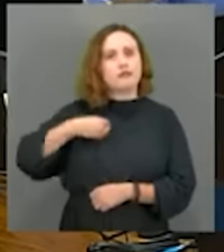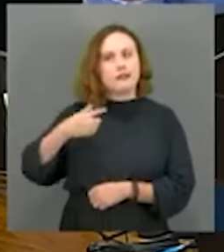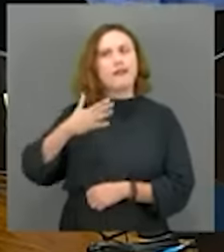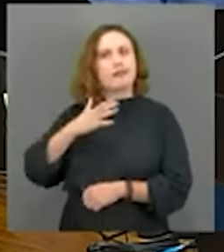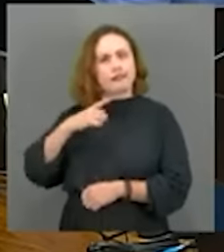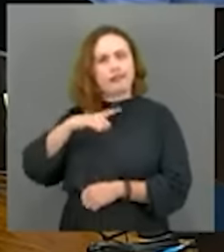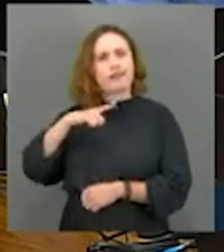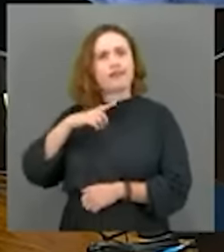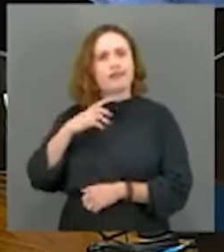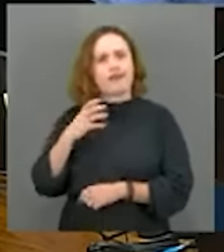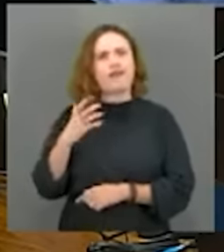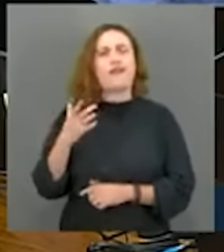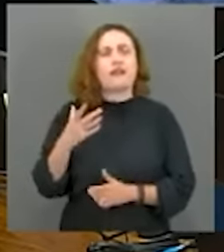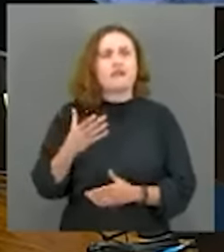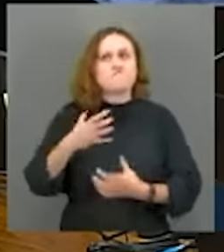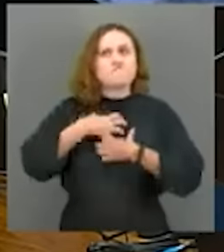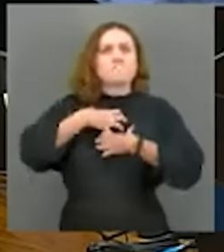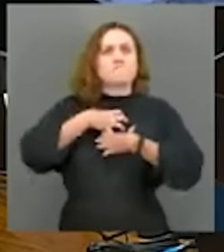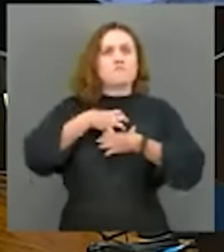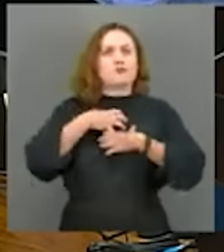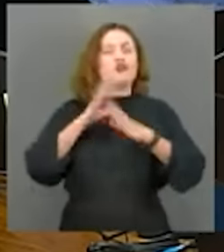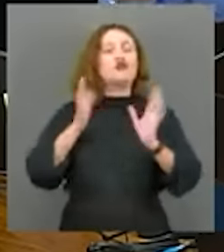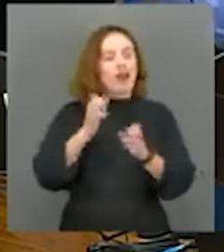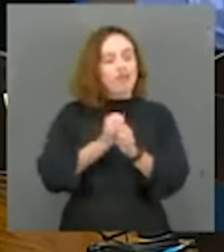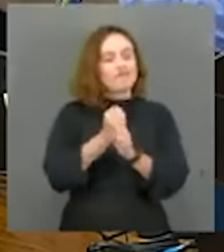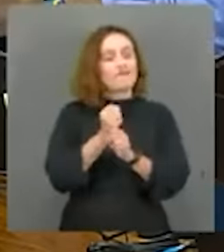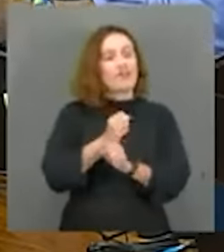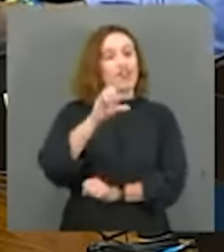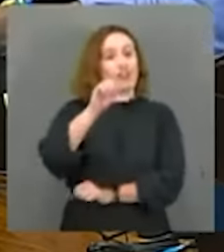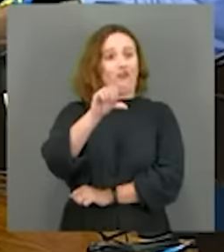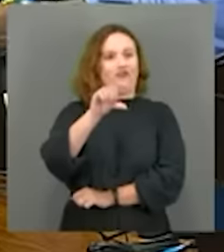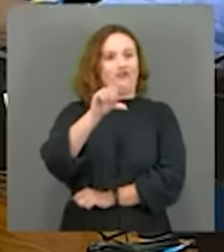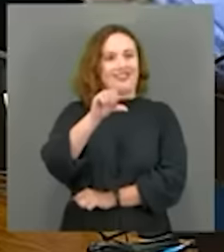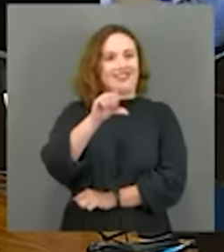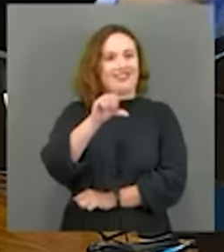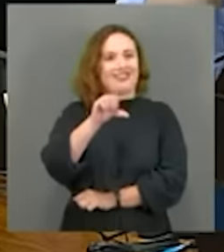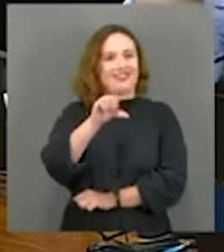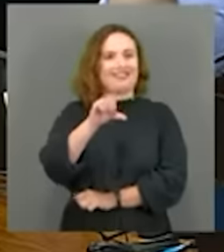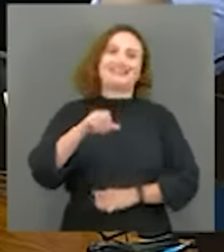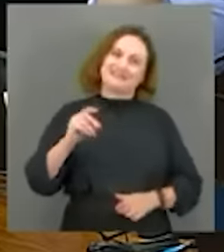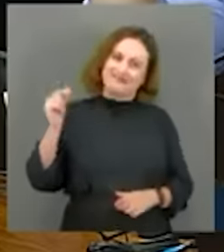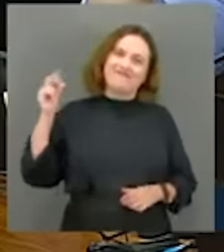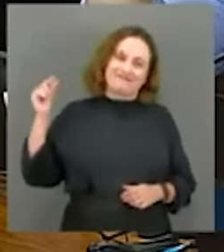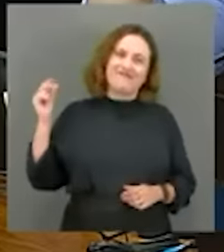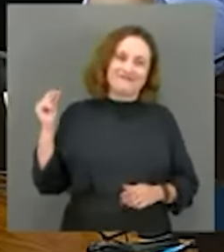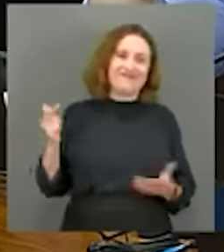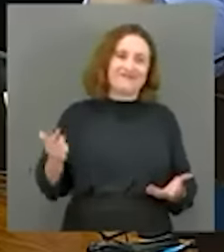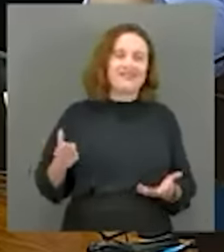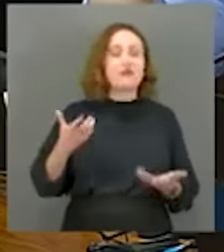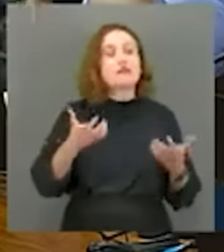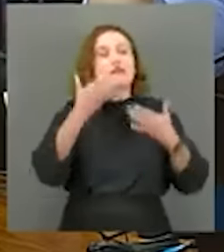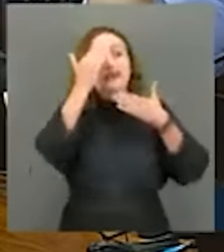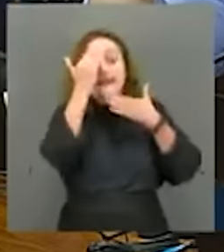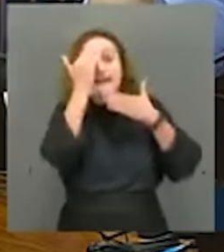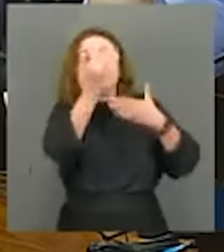faz 9 anos Senador fraim já já faz algum tempo e quero agradecer